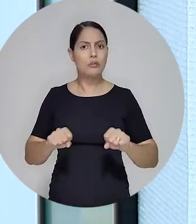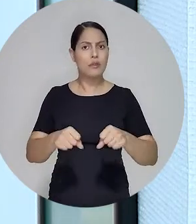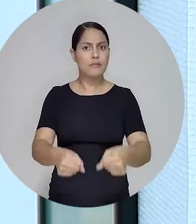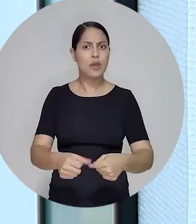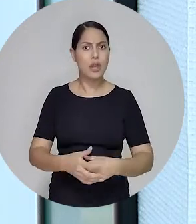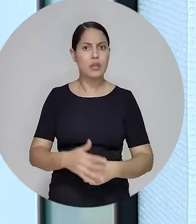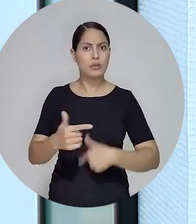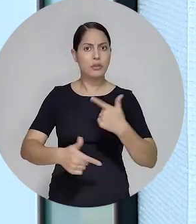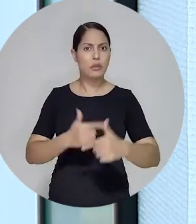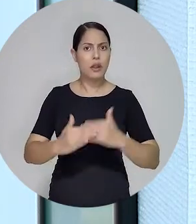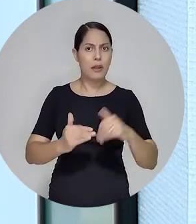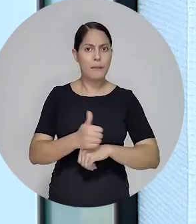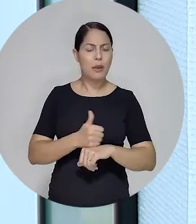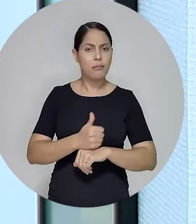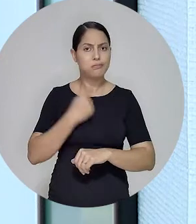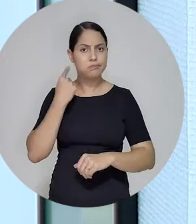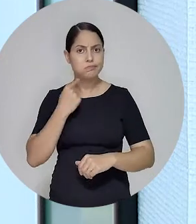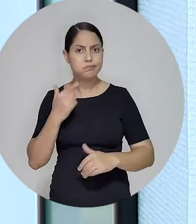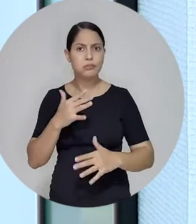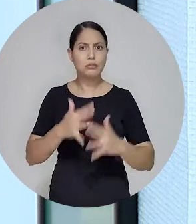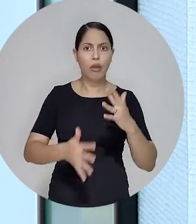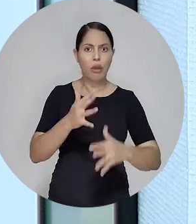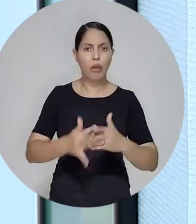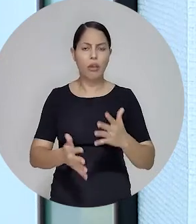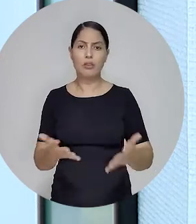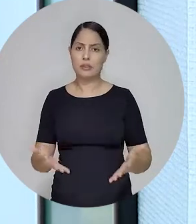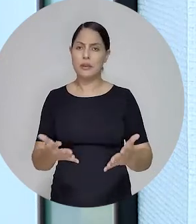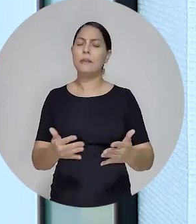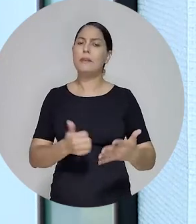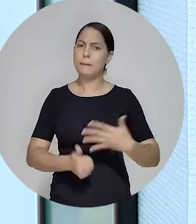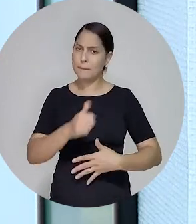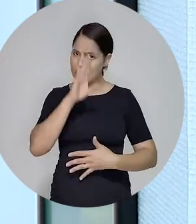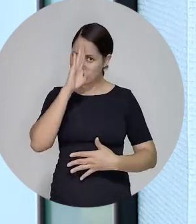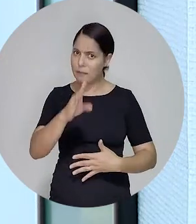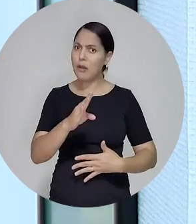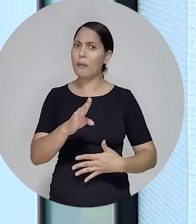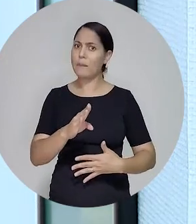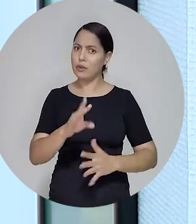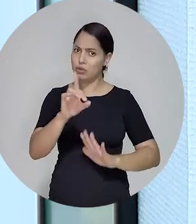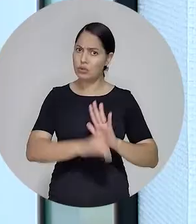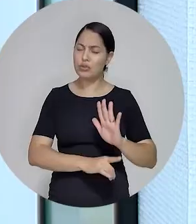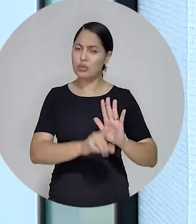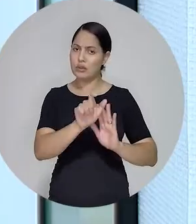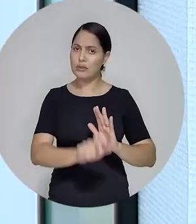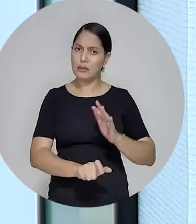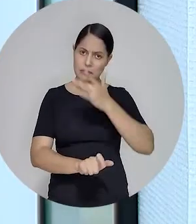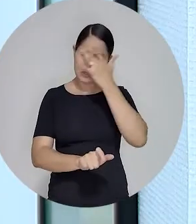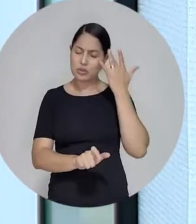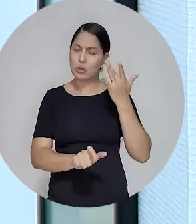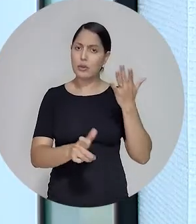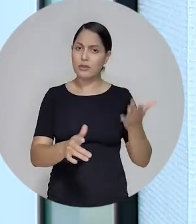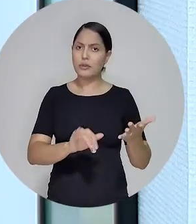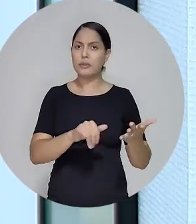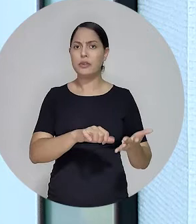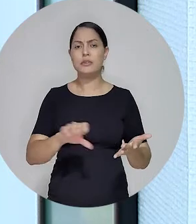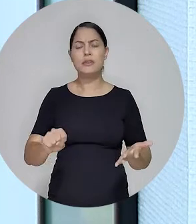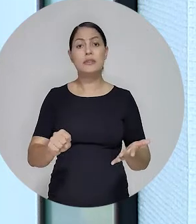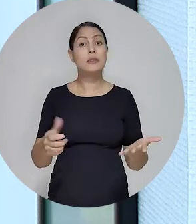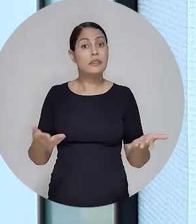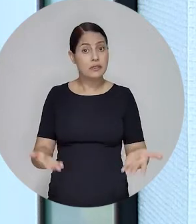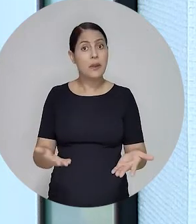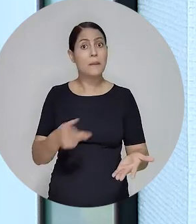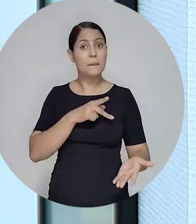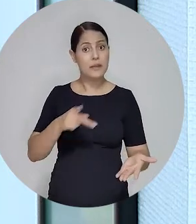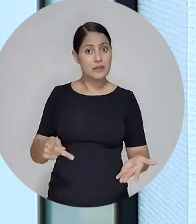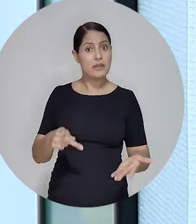principalmente a defesa dos direitos dos cidadãos e dos segurados no INSS. Essa é uma gestão de ordem que se